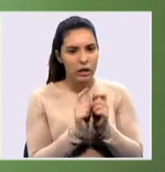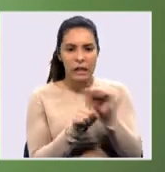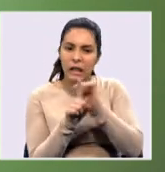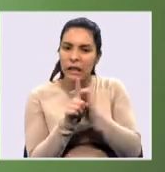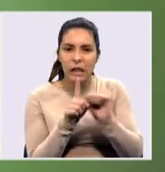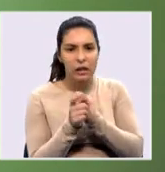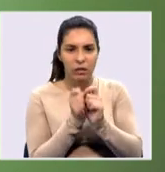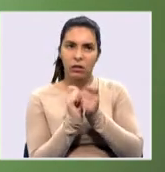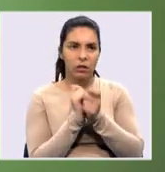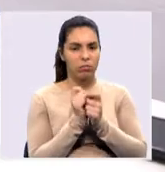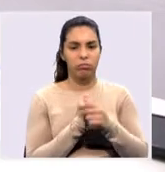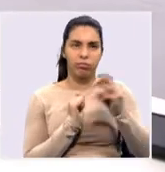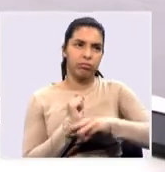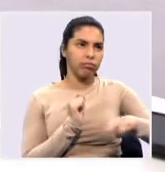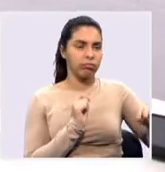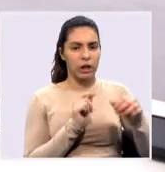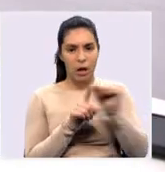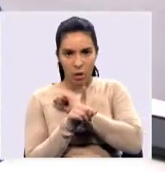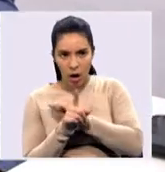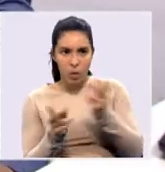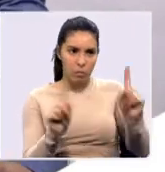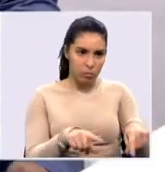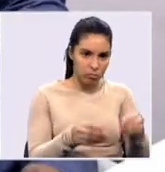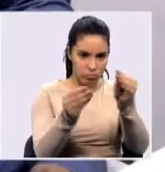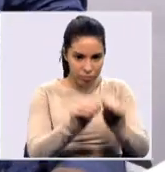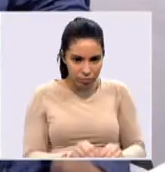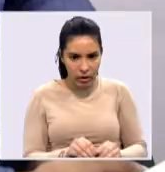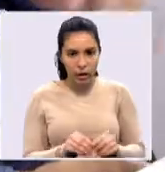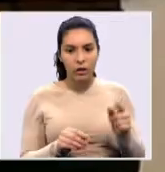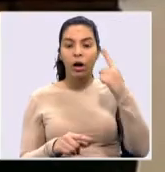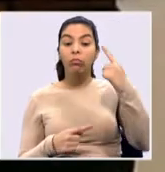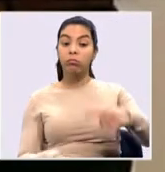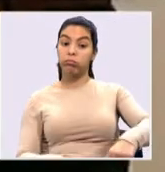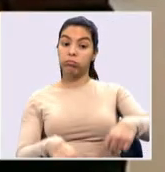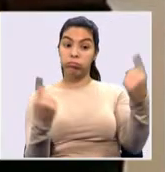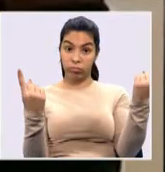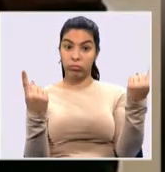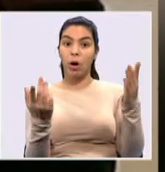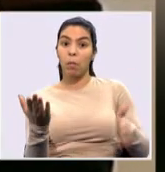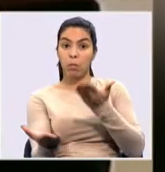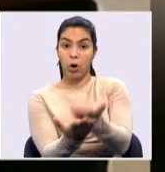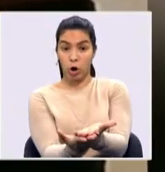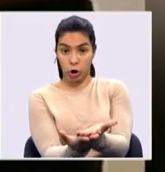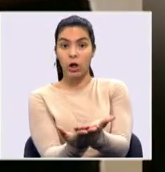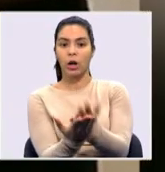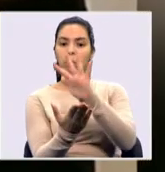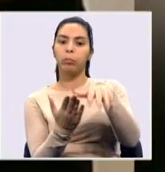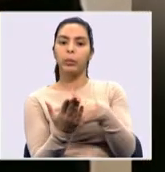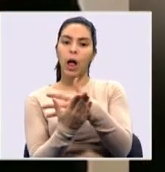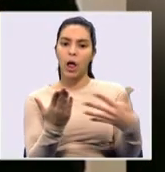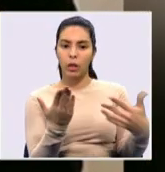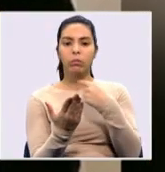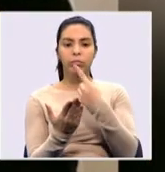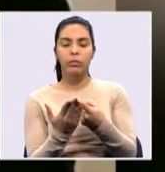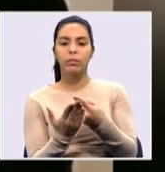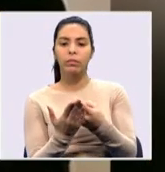posicionamento umas 30 mil vezes. O grande sucesso foi, depois de termos apresentado a nossa proposta, terem-nos dito que o plano